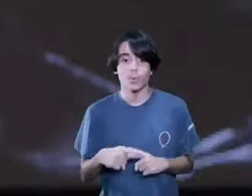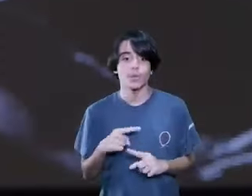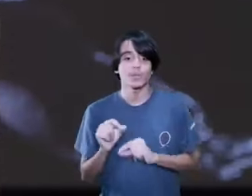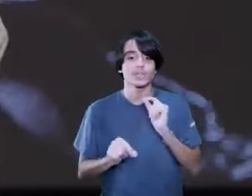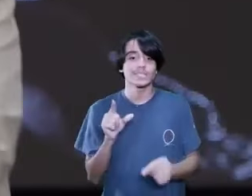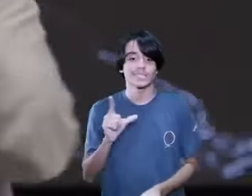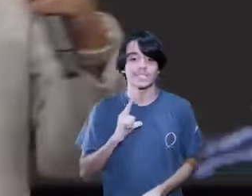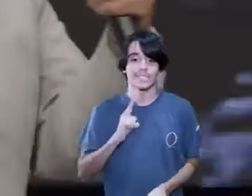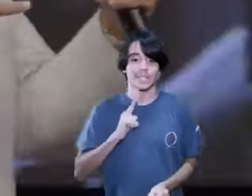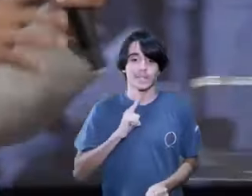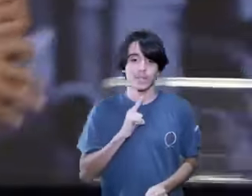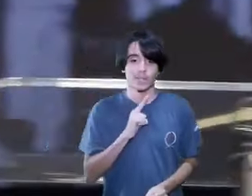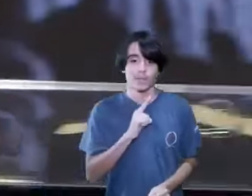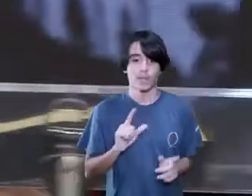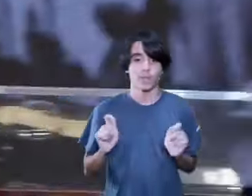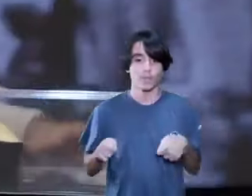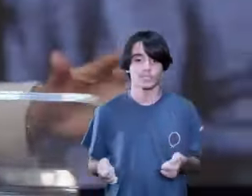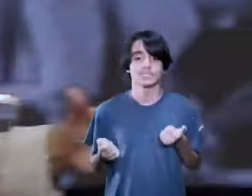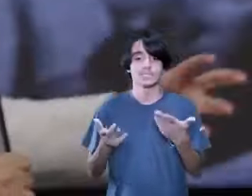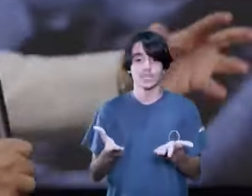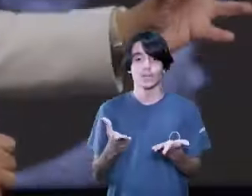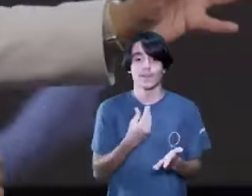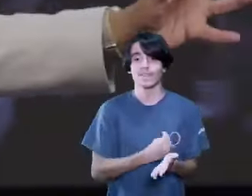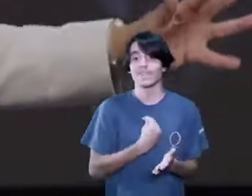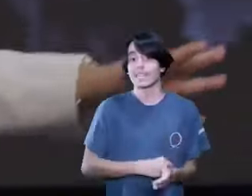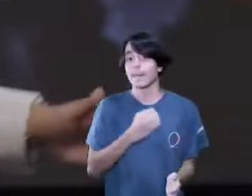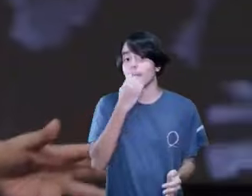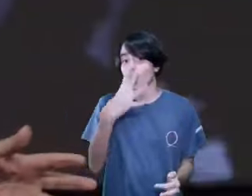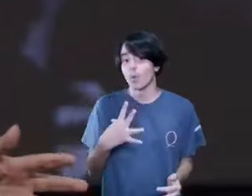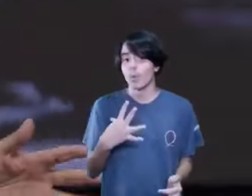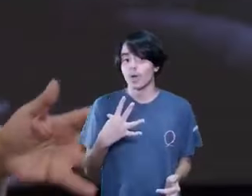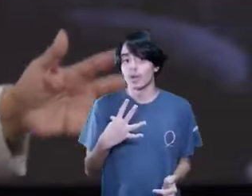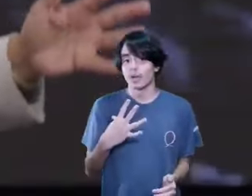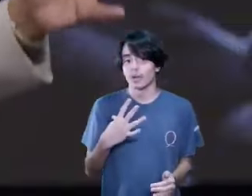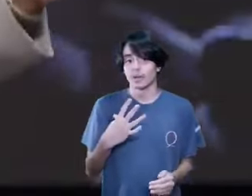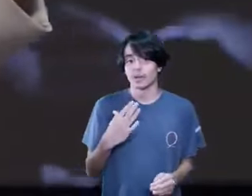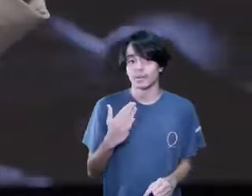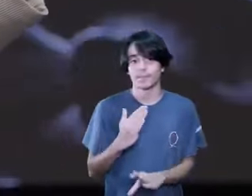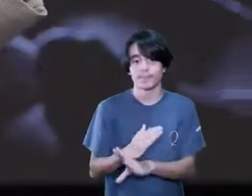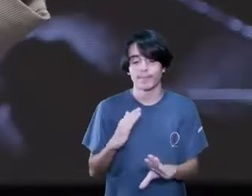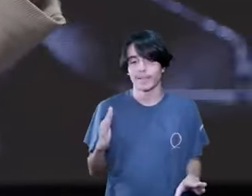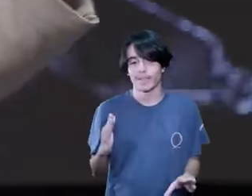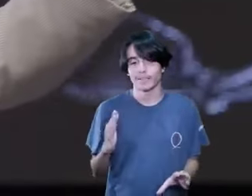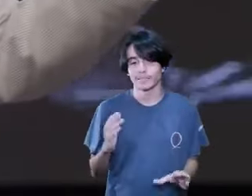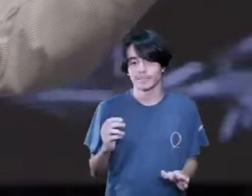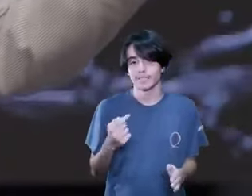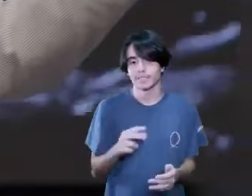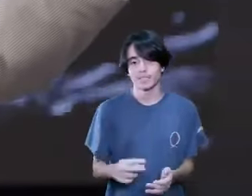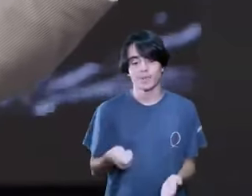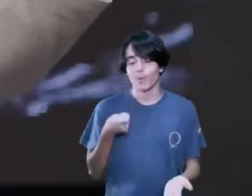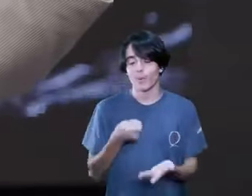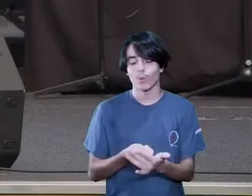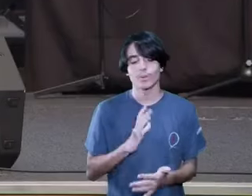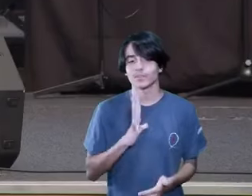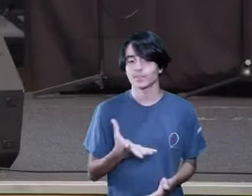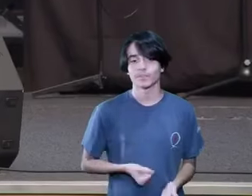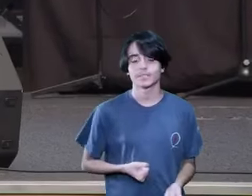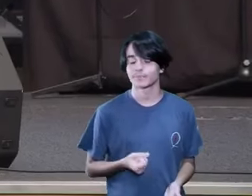possui pode lhe dar uma vida boa, mas não compra a tua